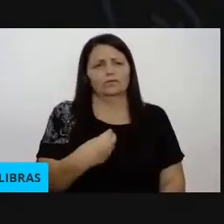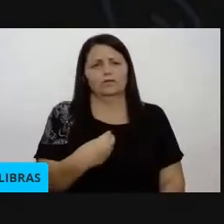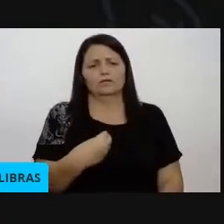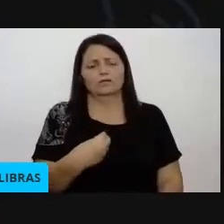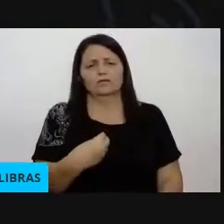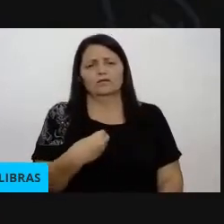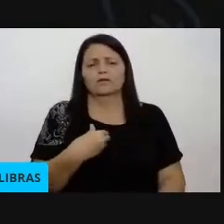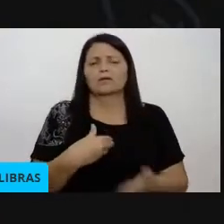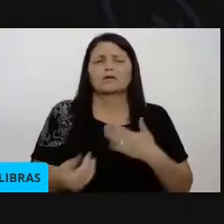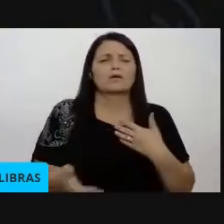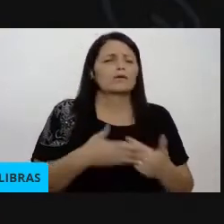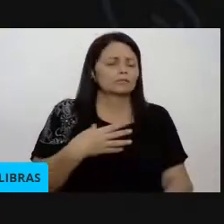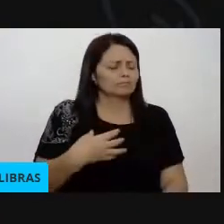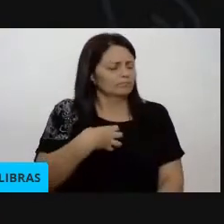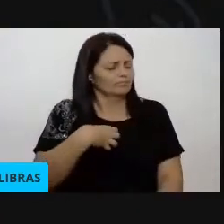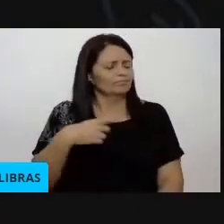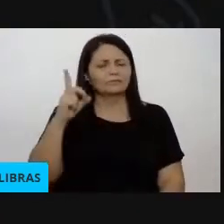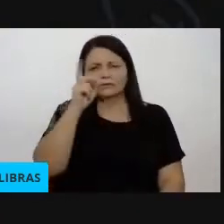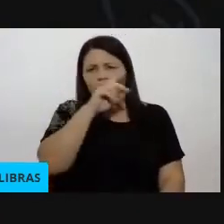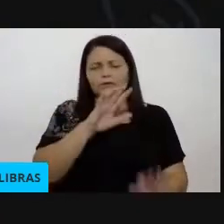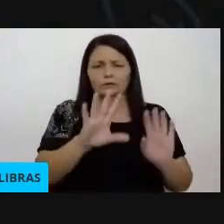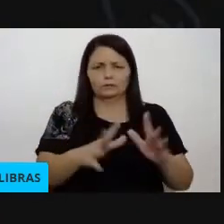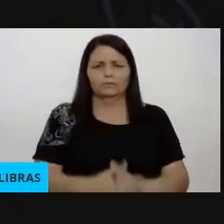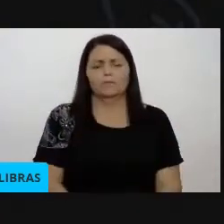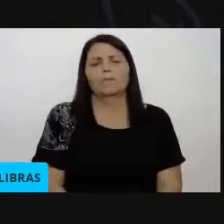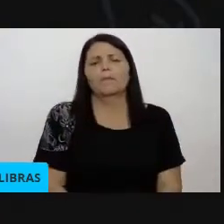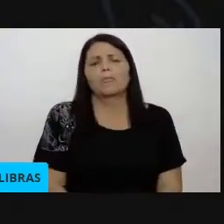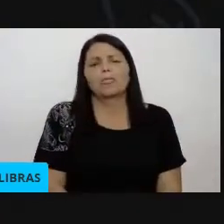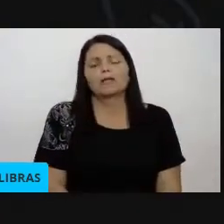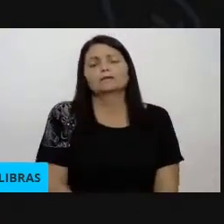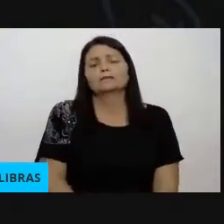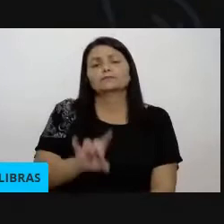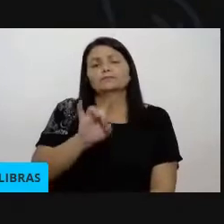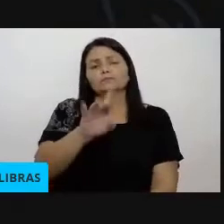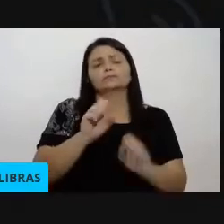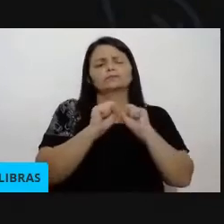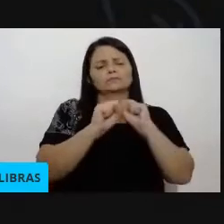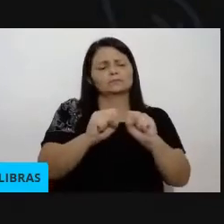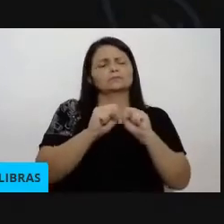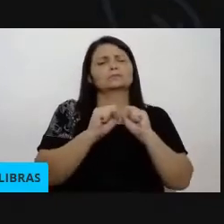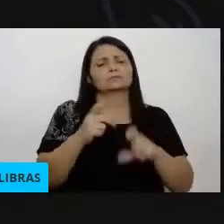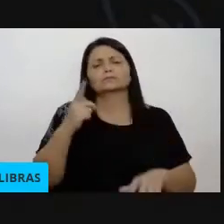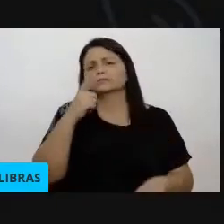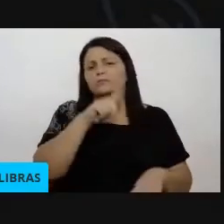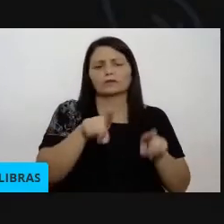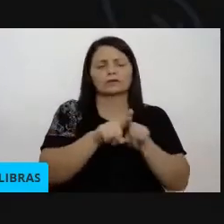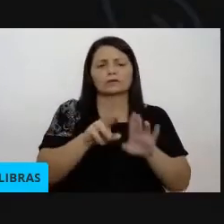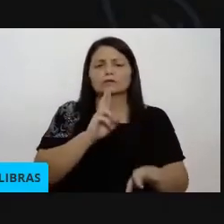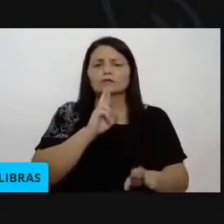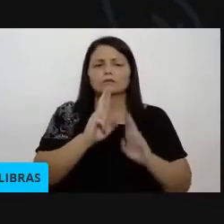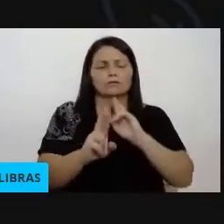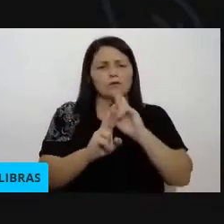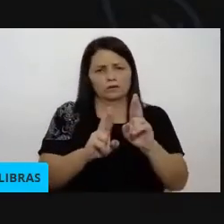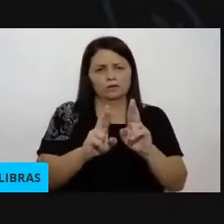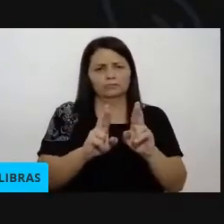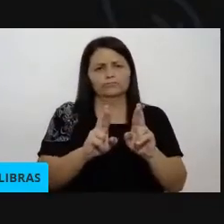tolera qualquer forma de sacrifício. Só que a gente pode conseguir encontrar soluções.